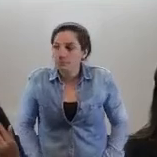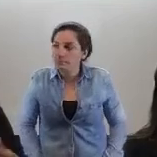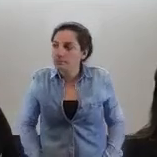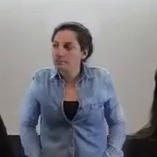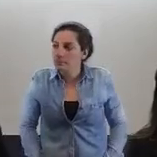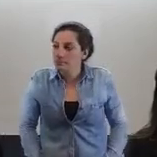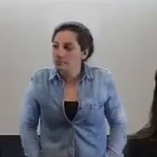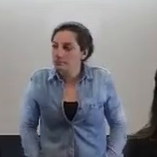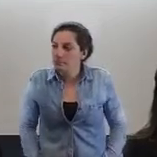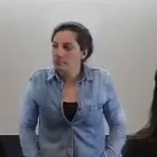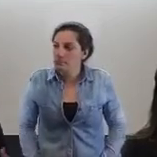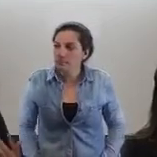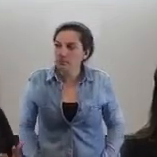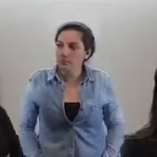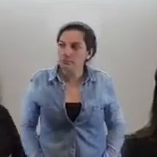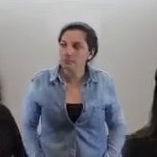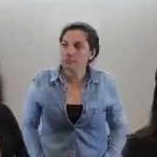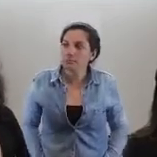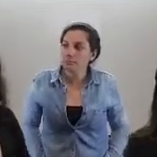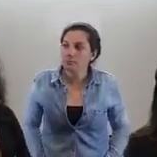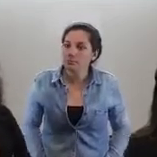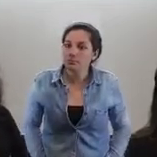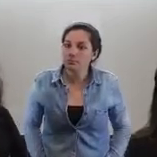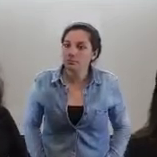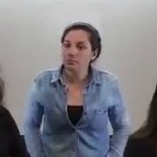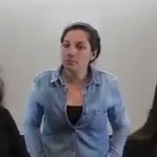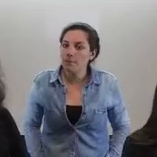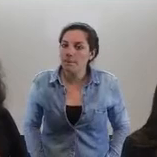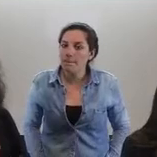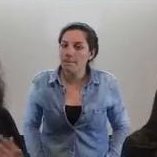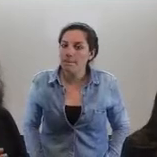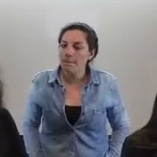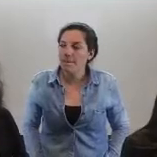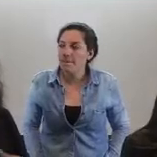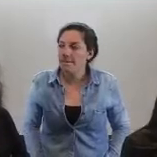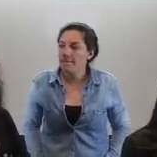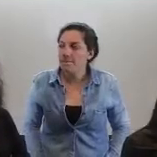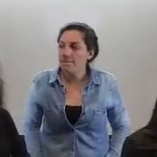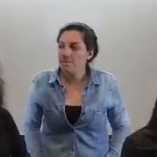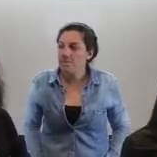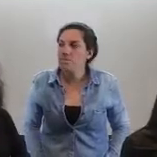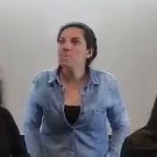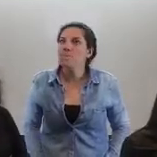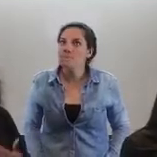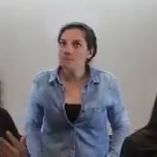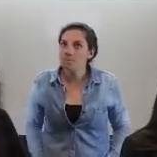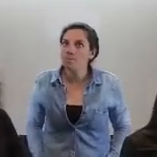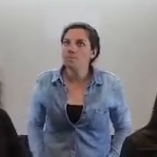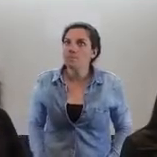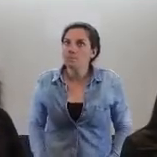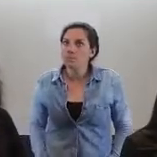ano que vem, a gente vai fazer um manual de trabalhos acadêmicos ali na biblioteca e disponibilizar para todo mundo seguir bem direitinho a risca, sabe? Para